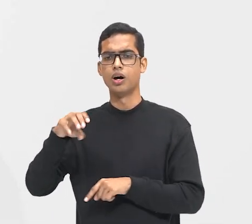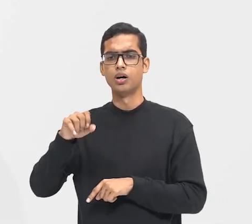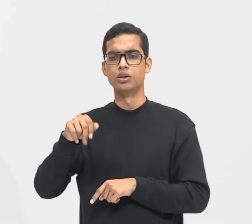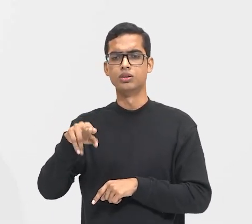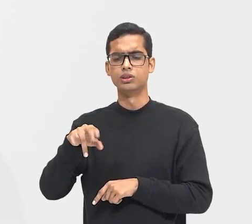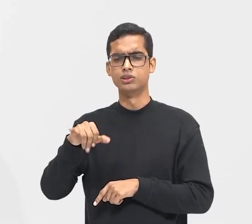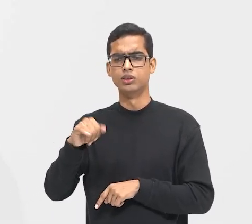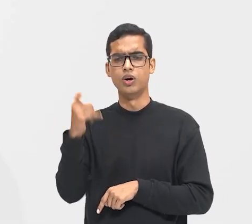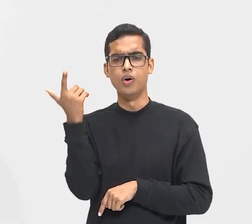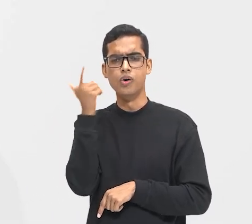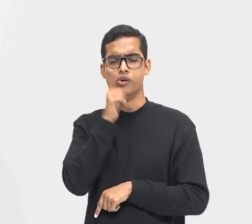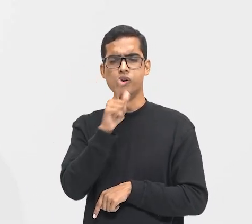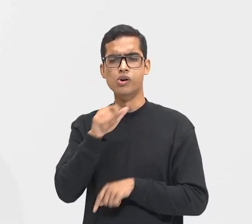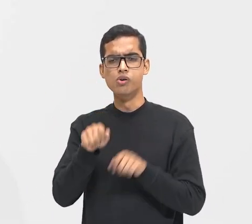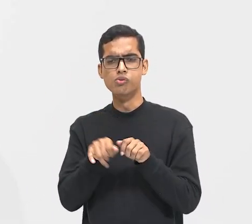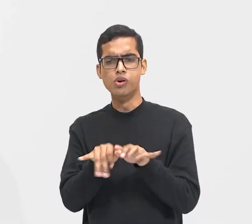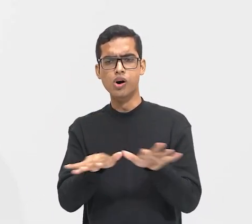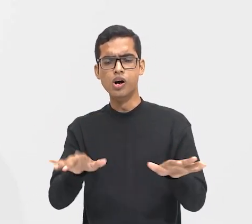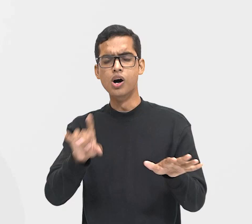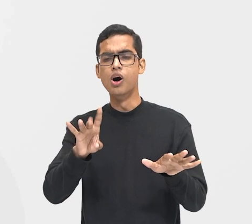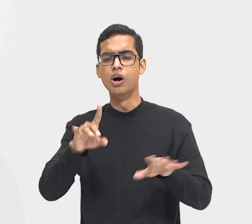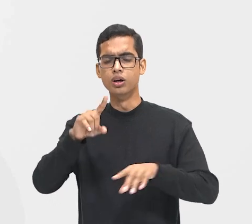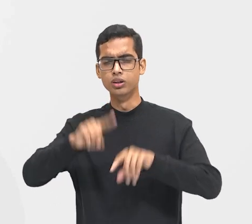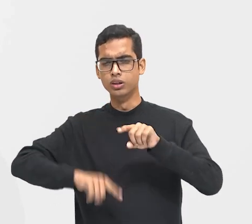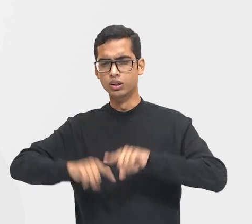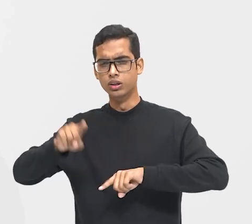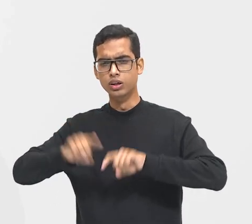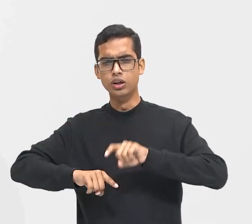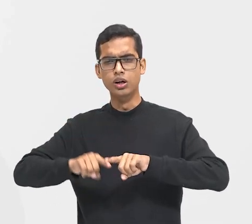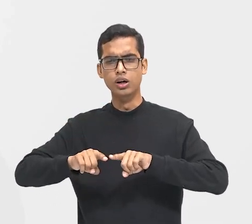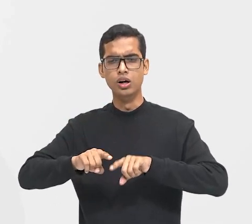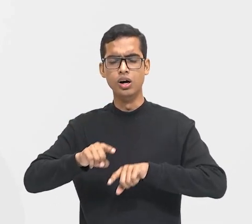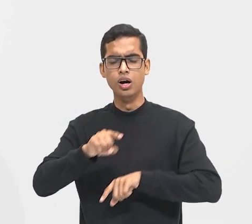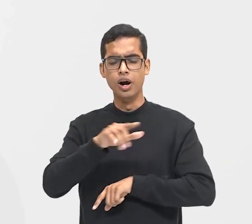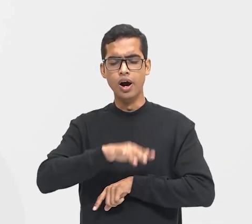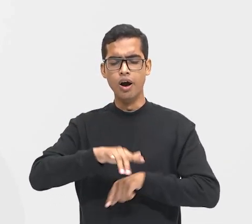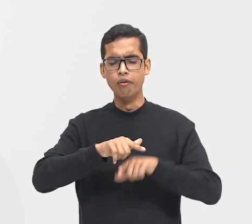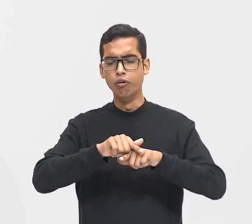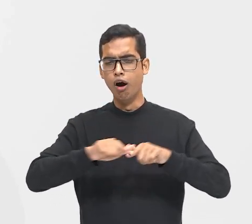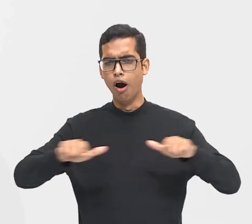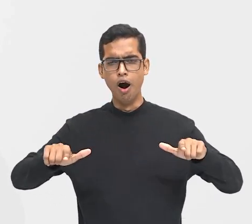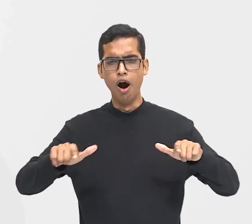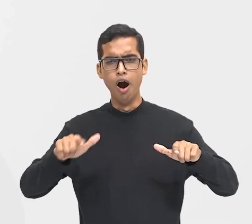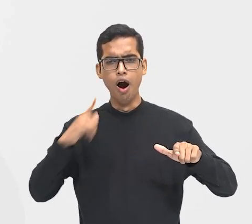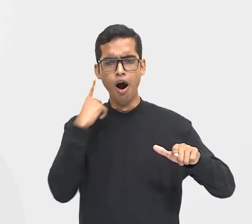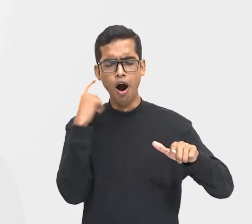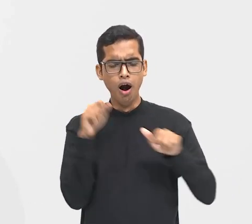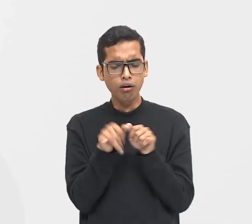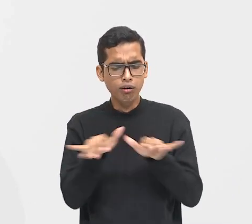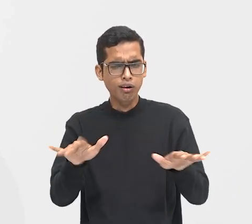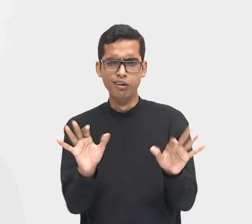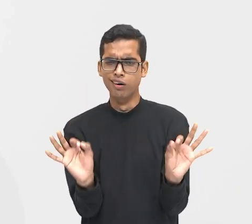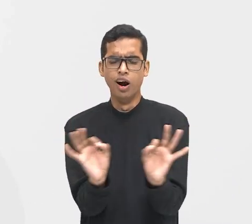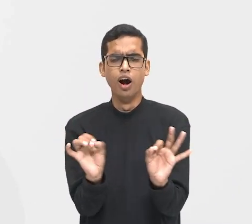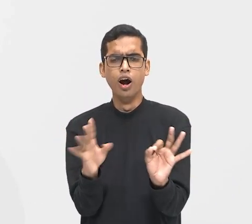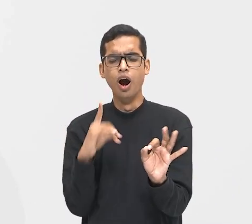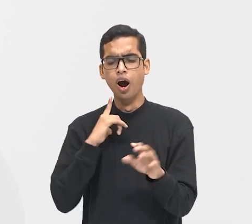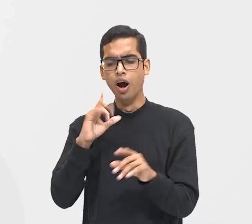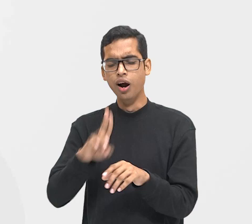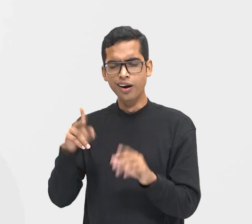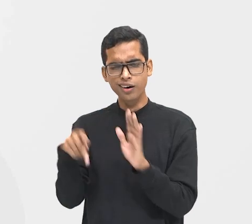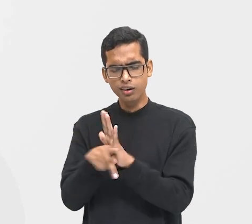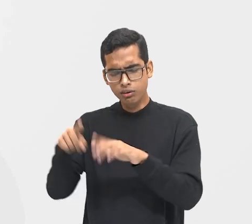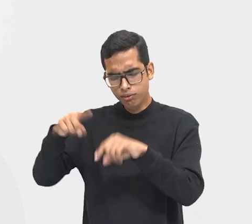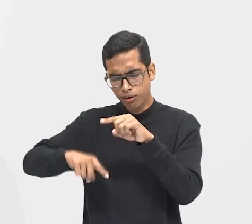elas se propagam apenas em meios materiais e nunca no vácuo. Então, olha só, a gente está observando ali